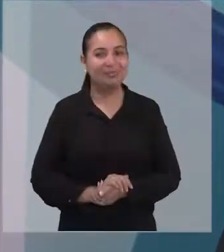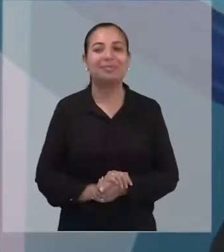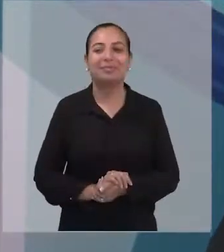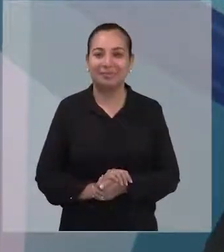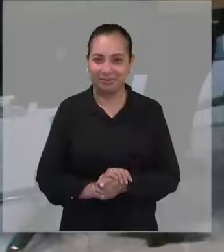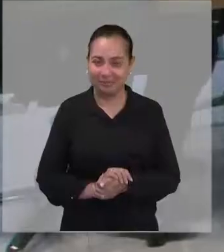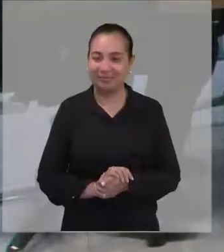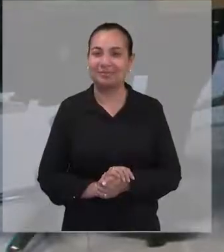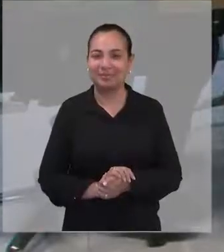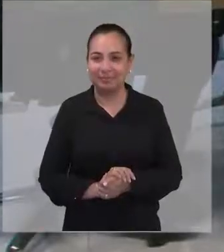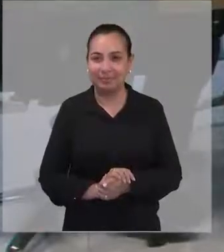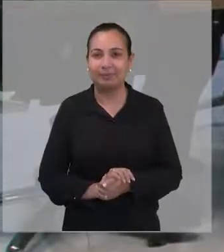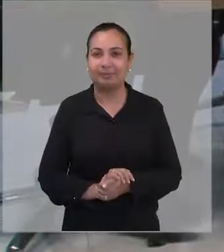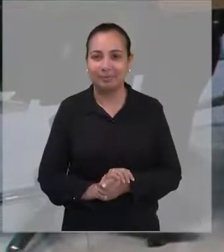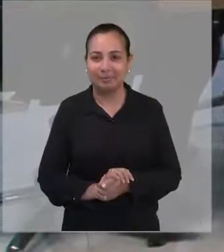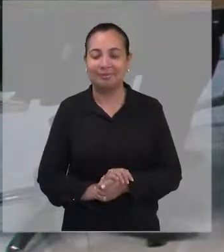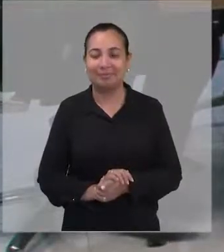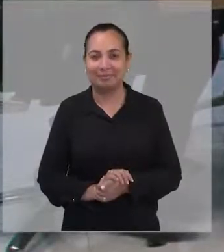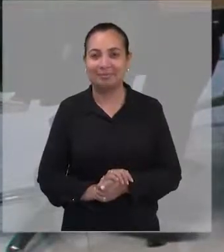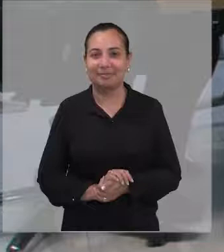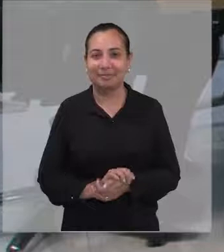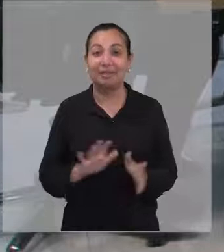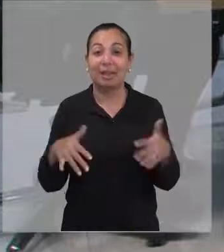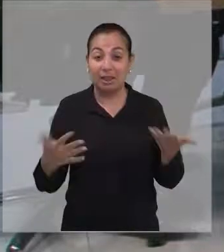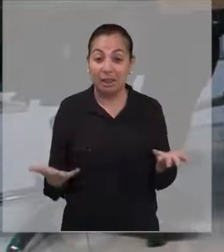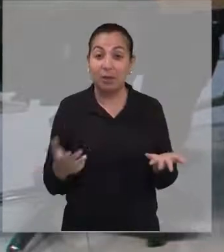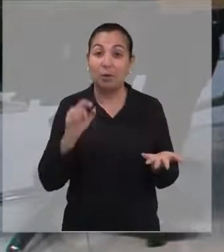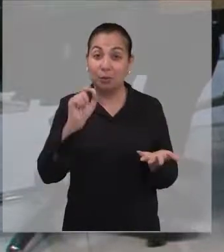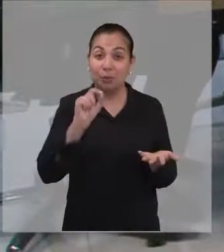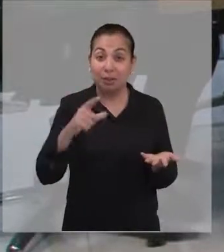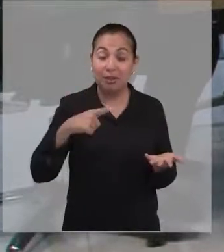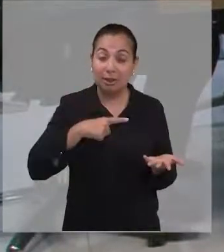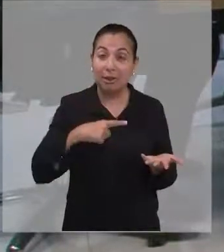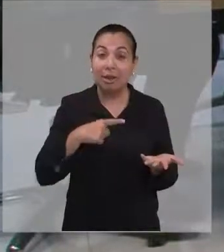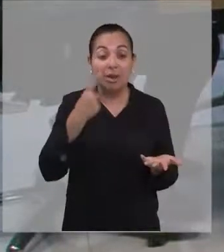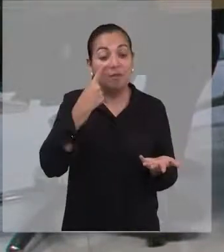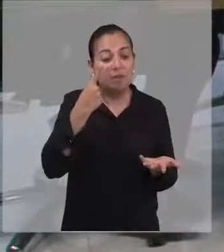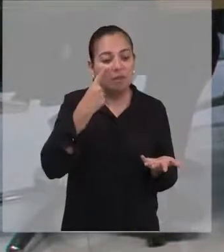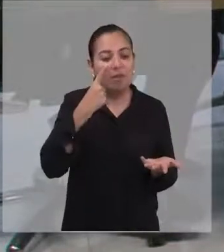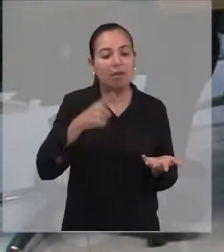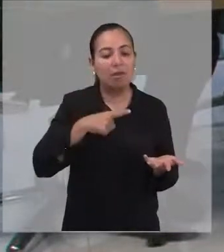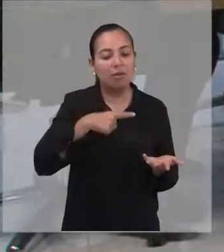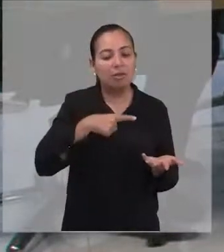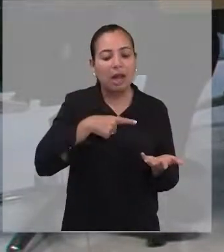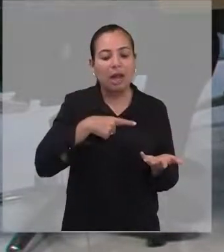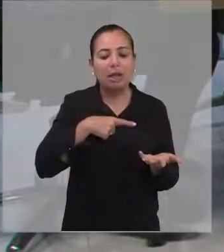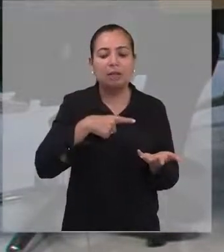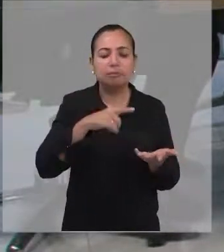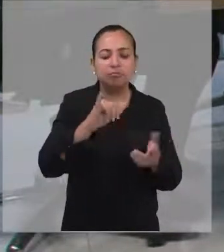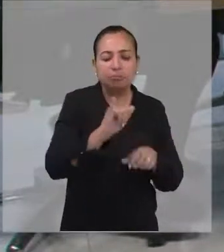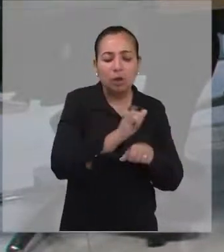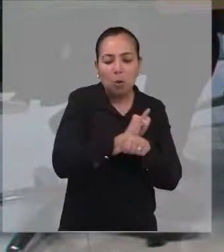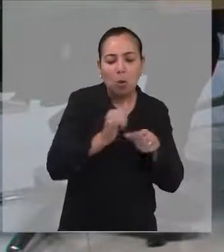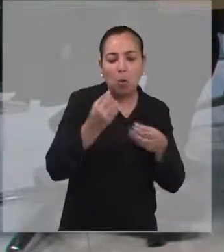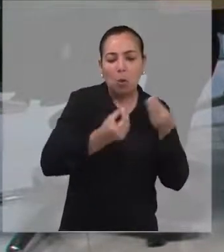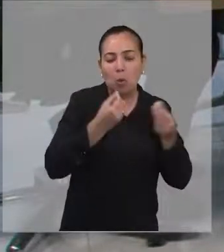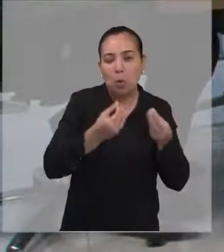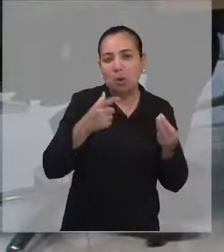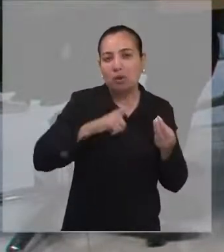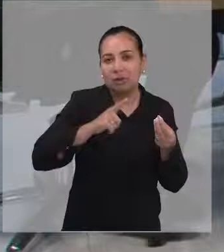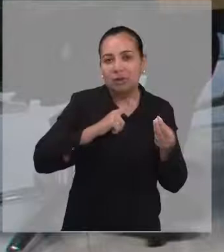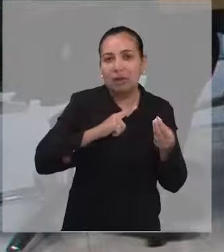Entendeu? Aí, dentro desse padrão, há um arcabouço, há um buraco negro de omissão